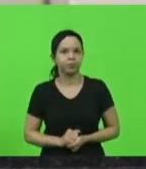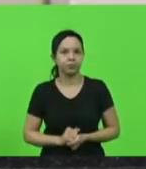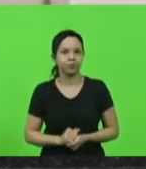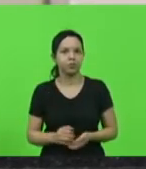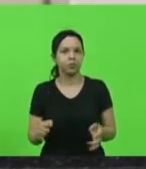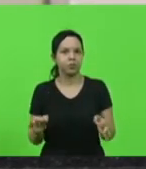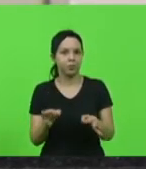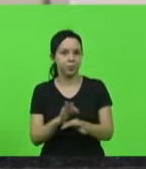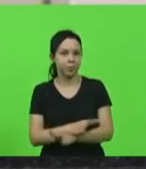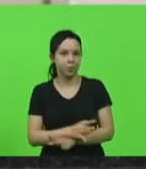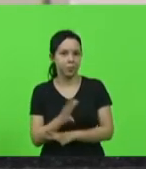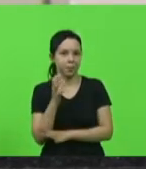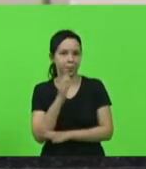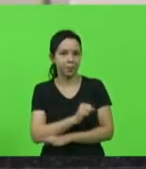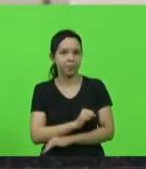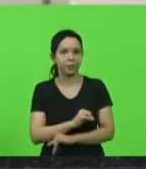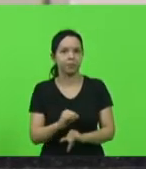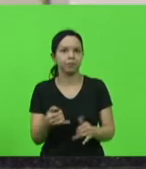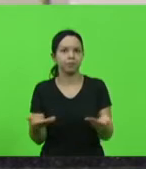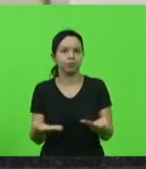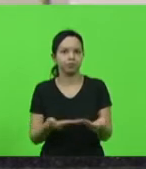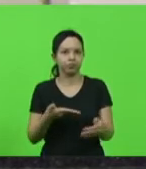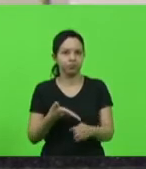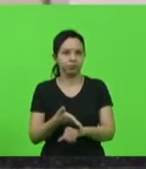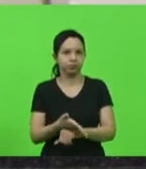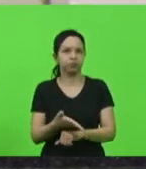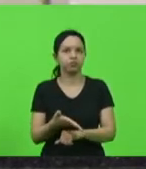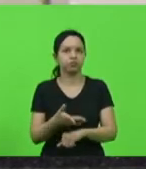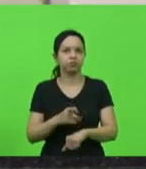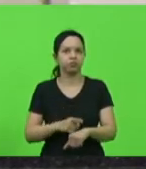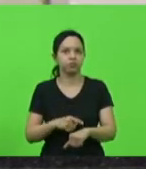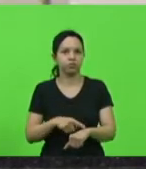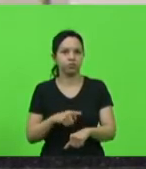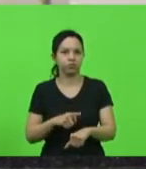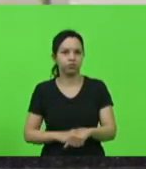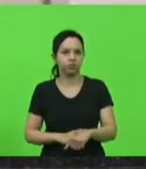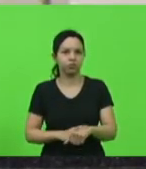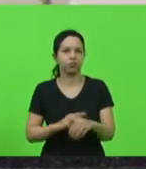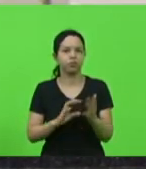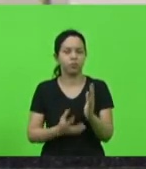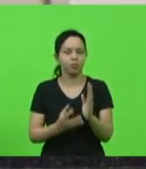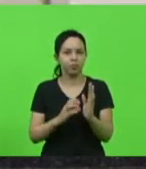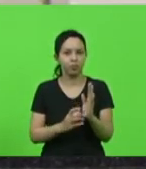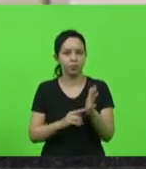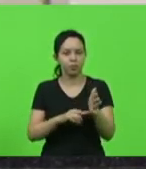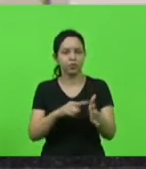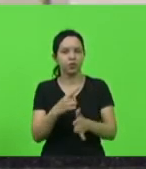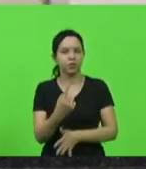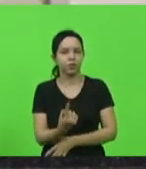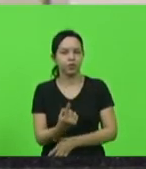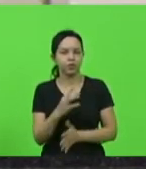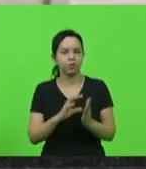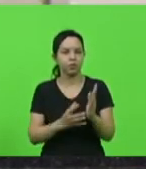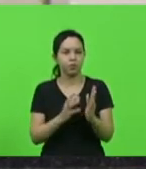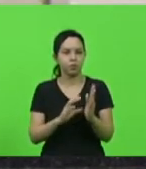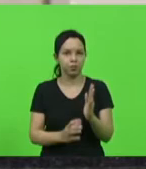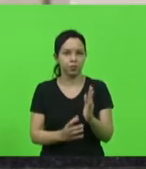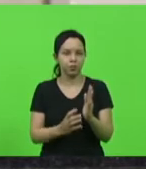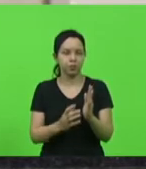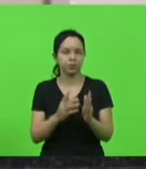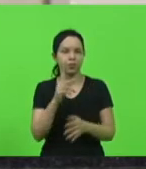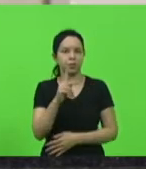Finalizando breves comunicações, entraremos agora em horário destinado aos partidos políticos. E o primeiro partido, primeiro bloco do dia,